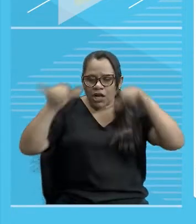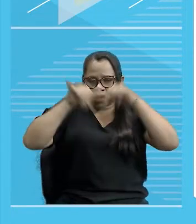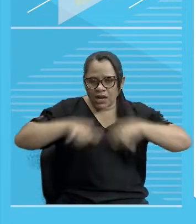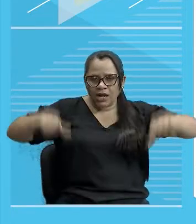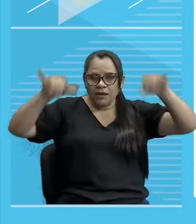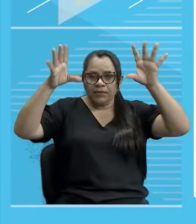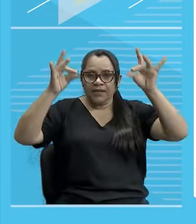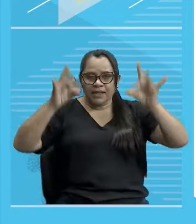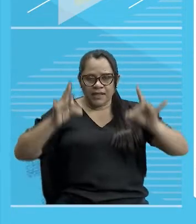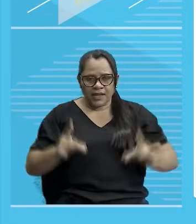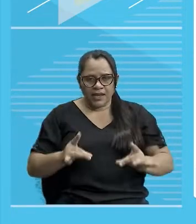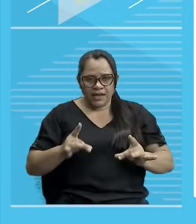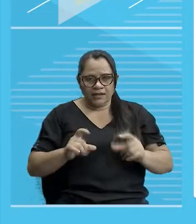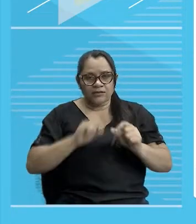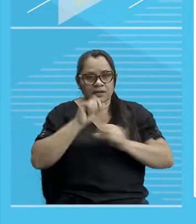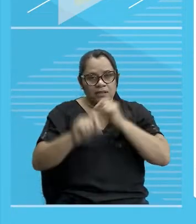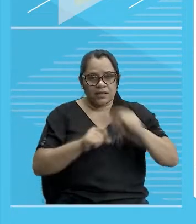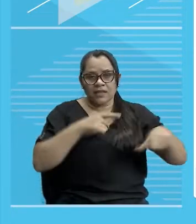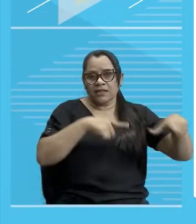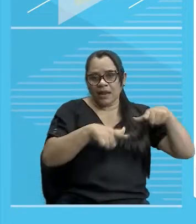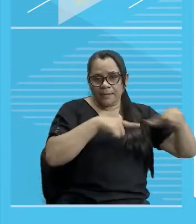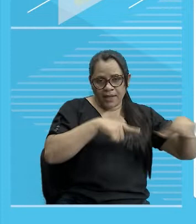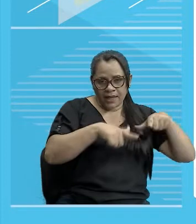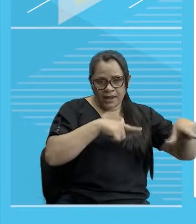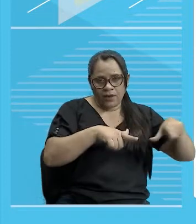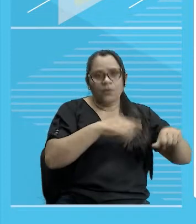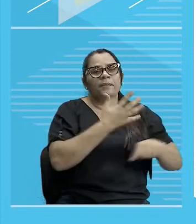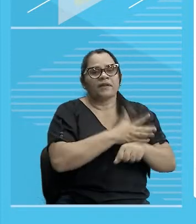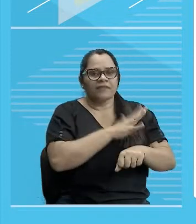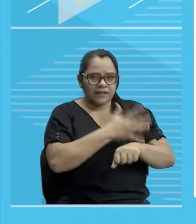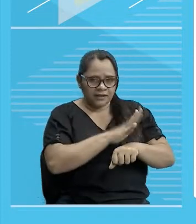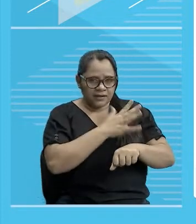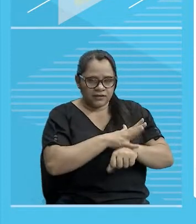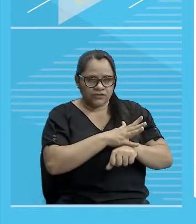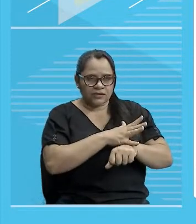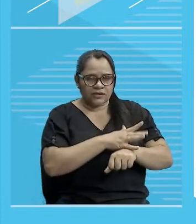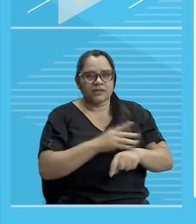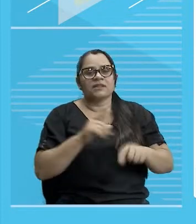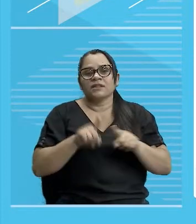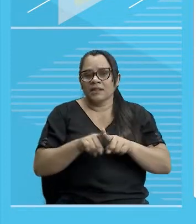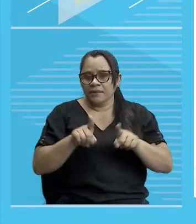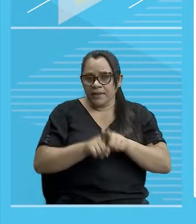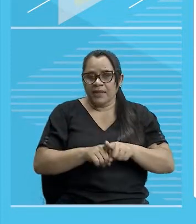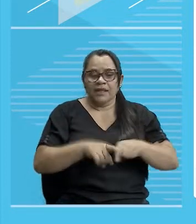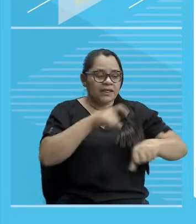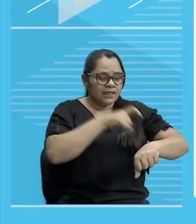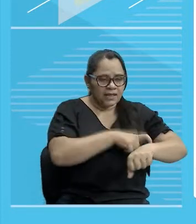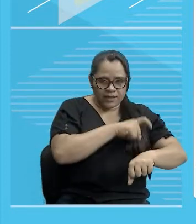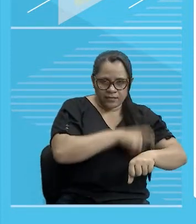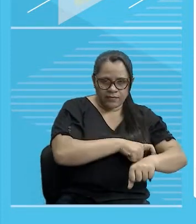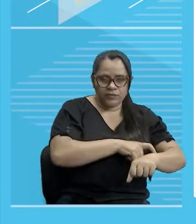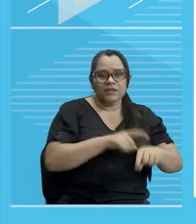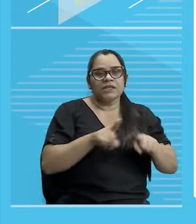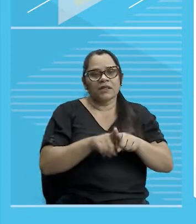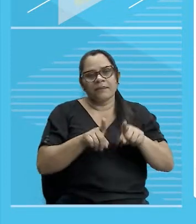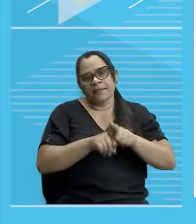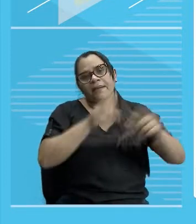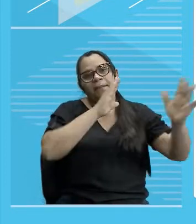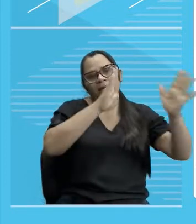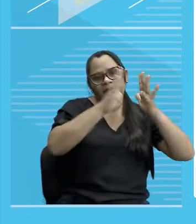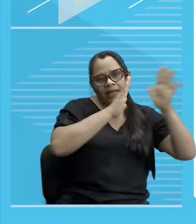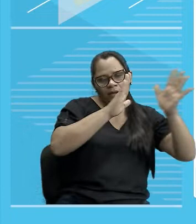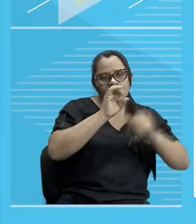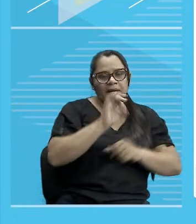as atividades que devem ser executadas tempos ou prazos para cada um